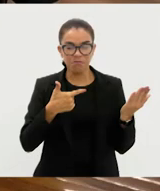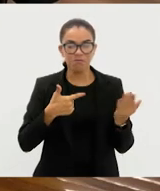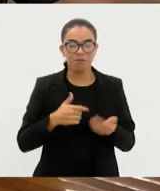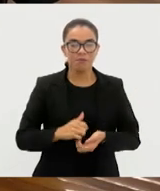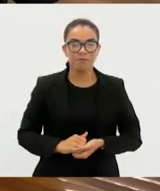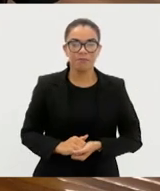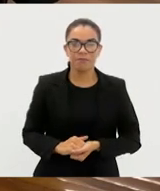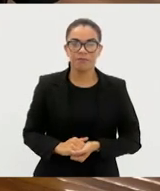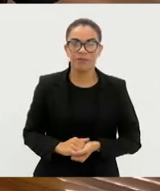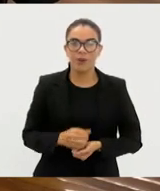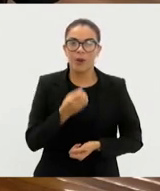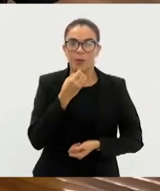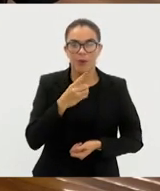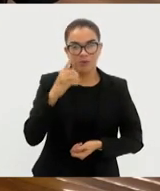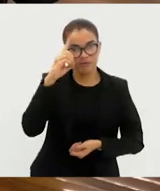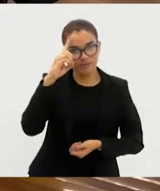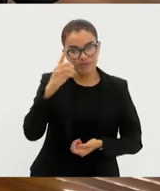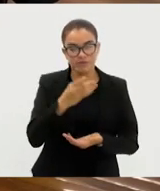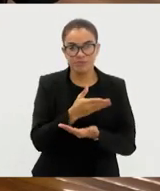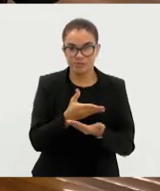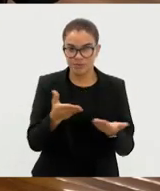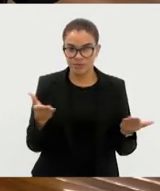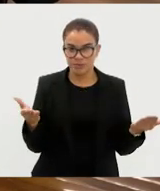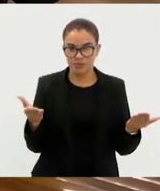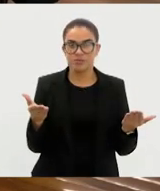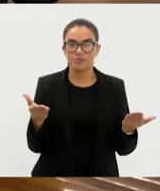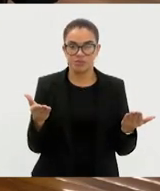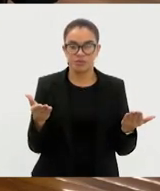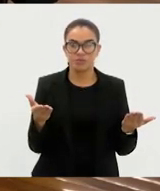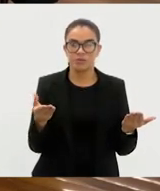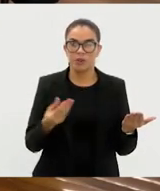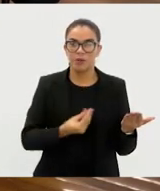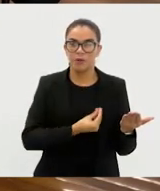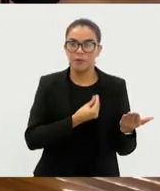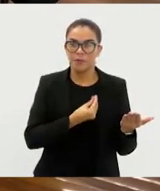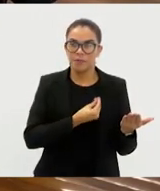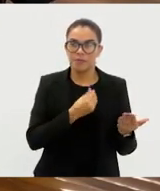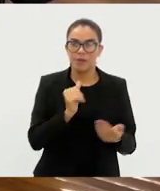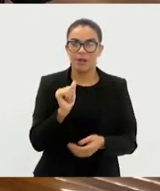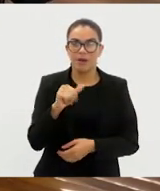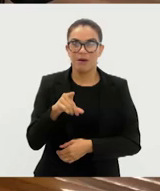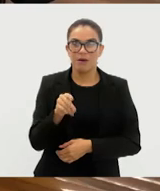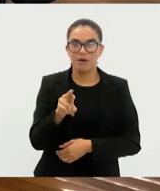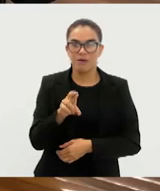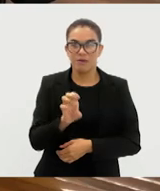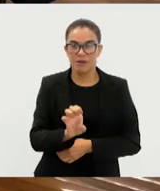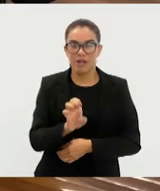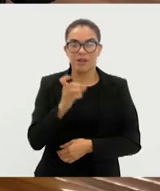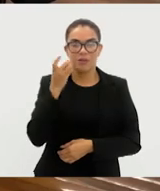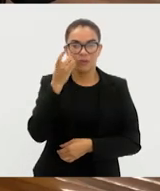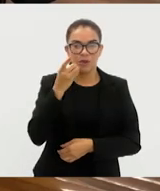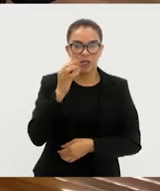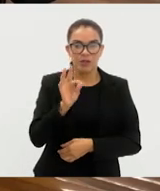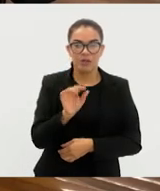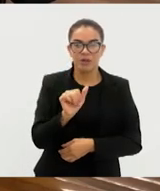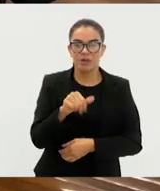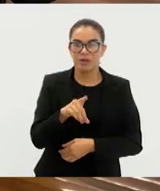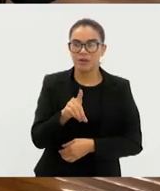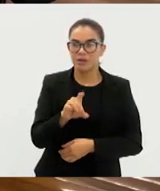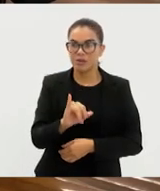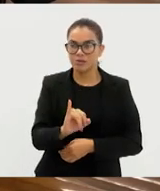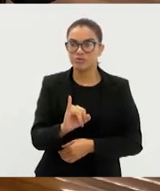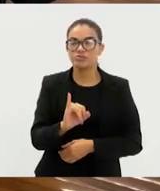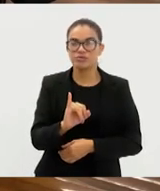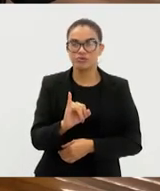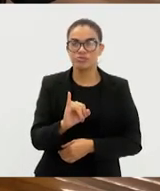Bem, muito bom dia a todos, deputado André Correia, deputado Luiz Paulo, deputado Tandi, a